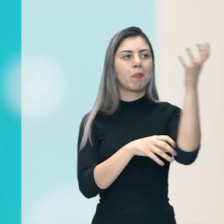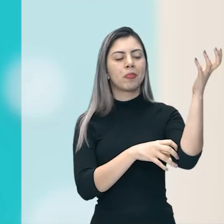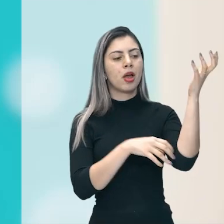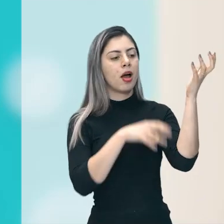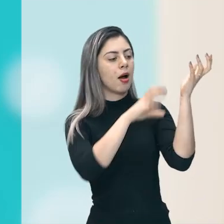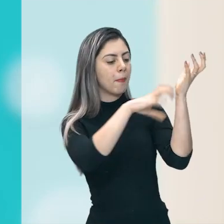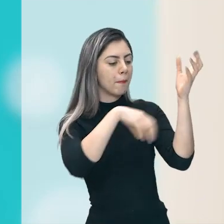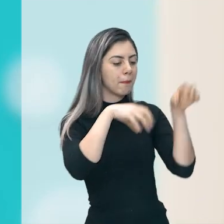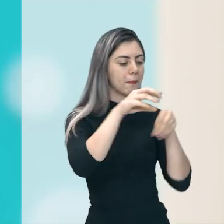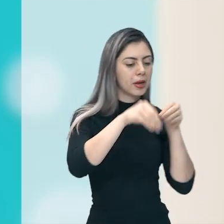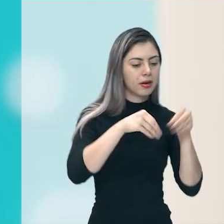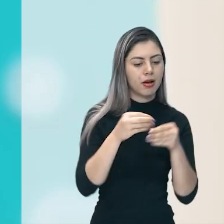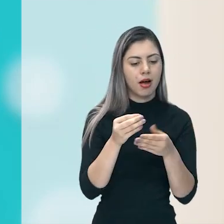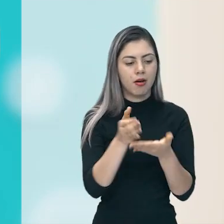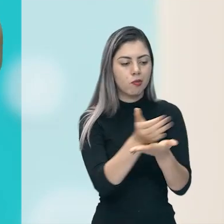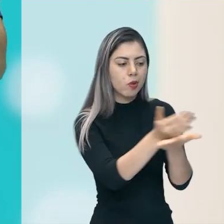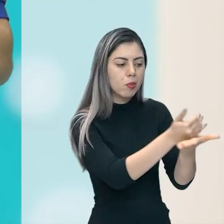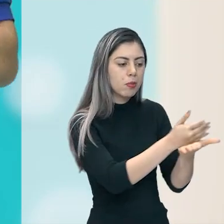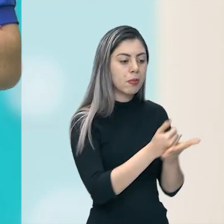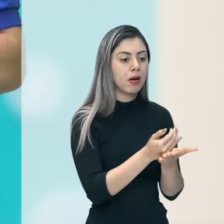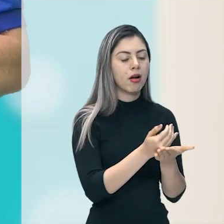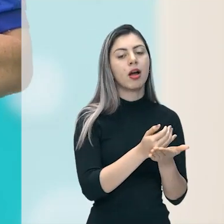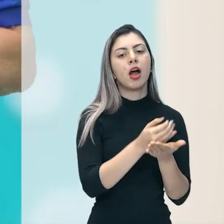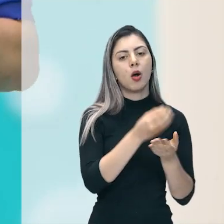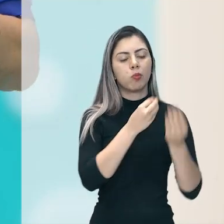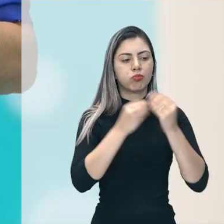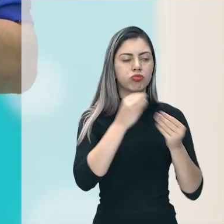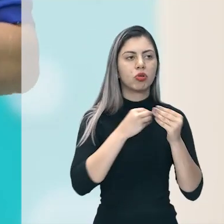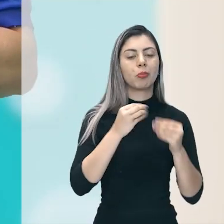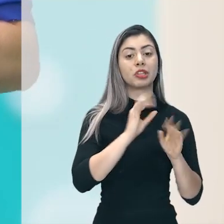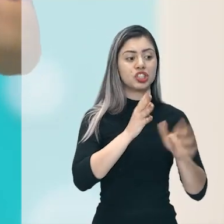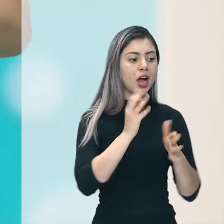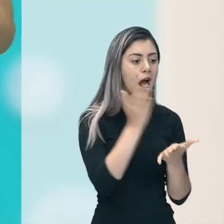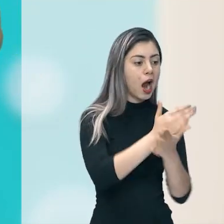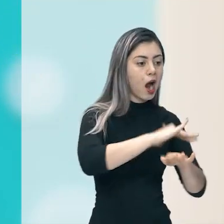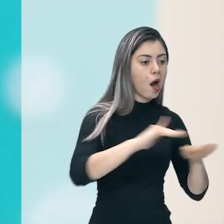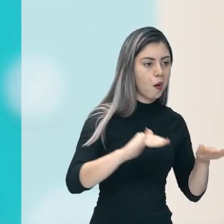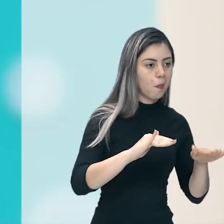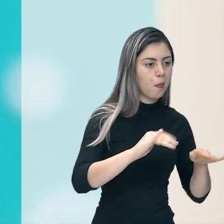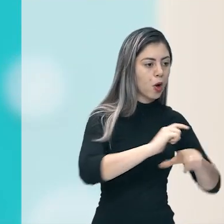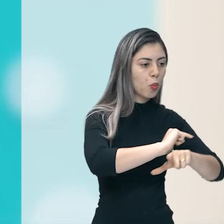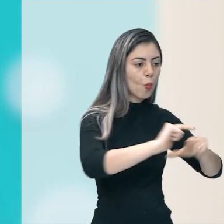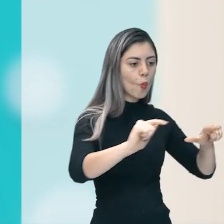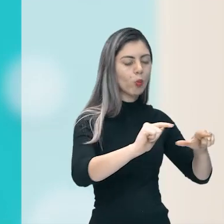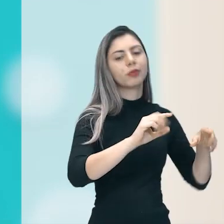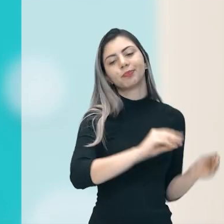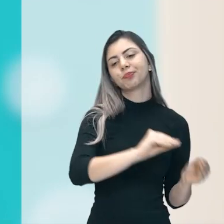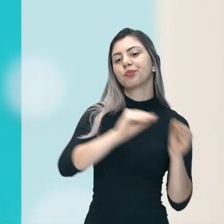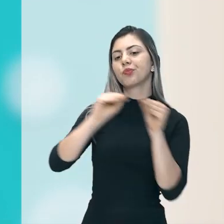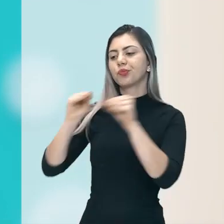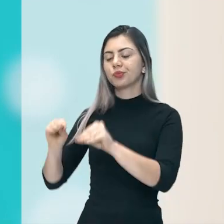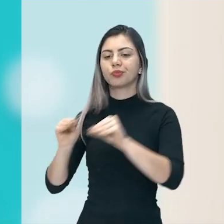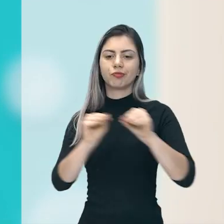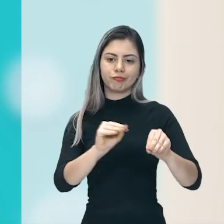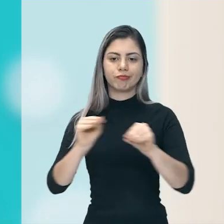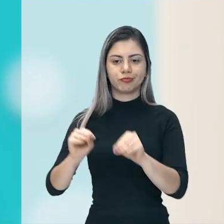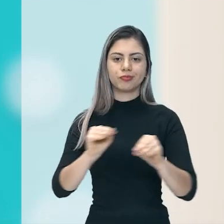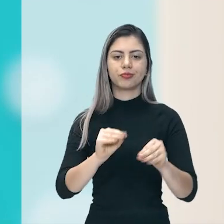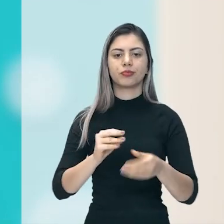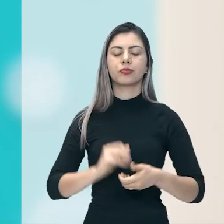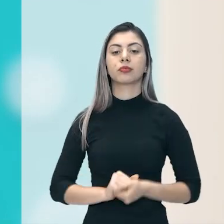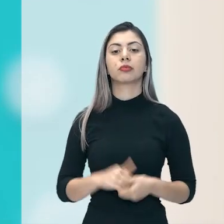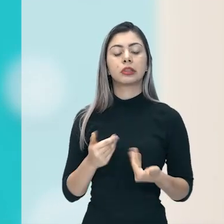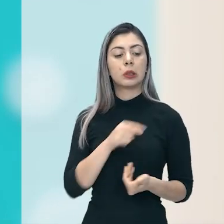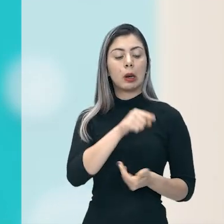próximo, quando acabava aquela questão da existência dele, da coleta, eles mudavam para outros lugares. A pintura